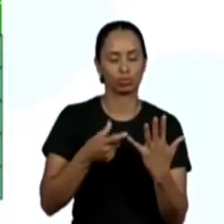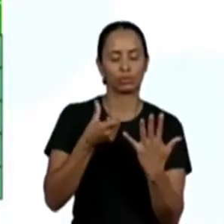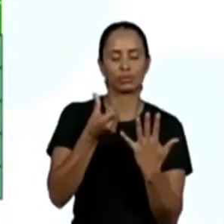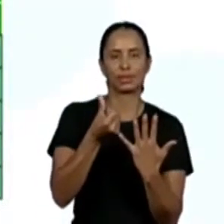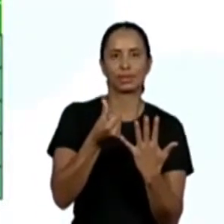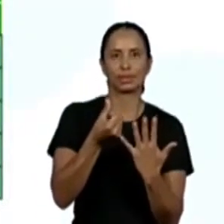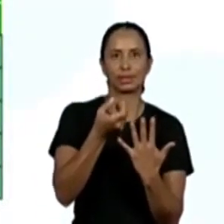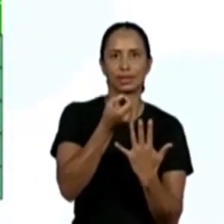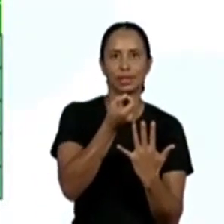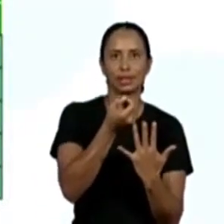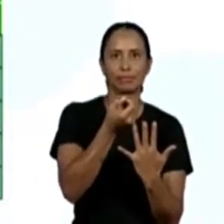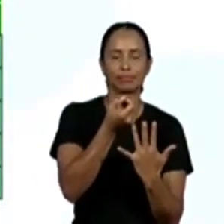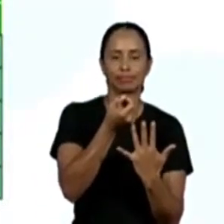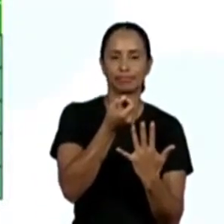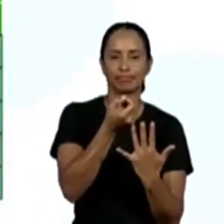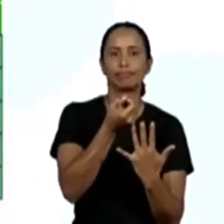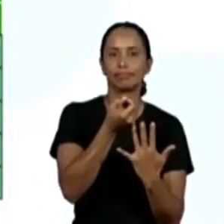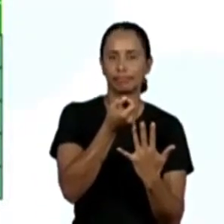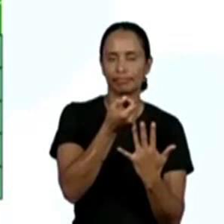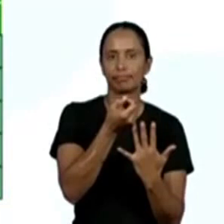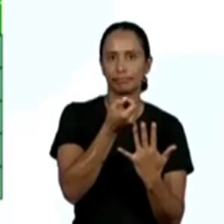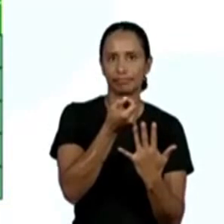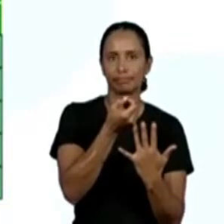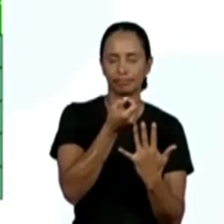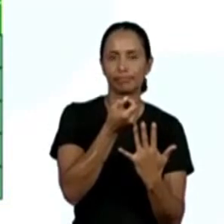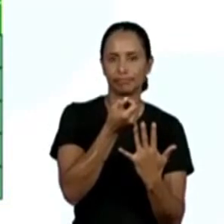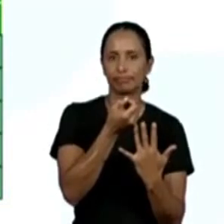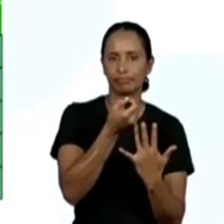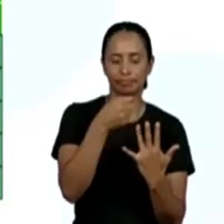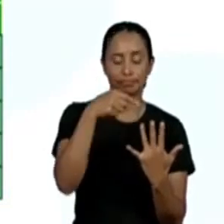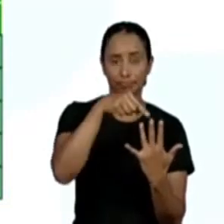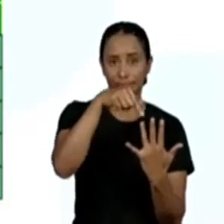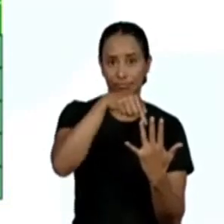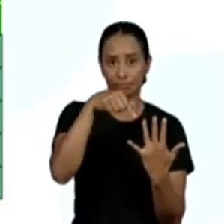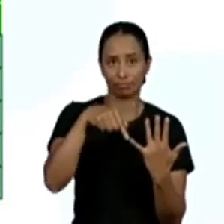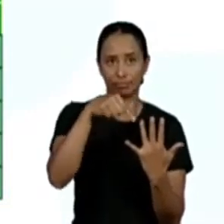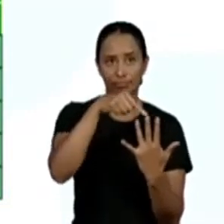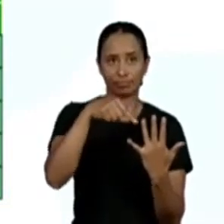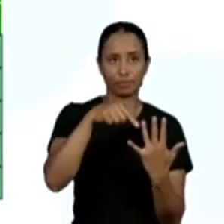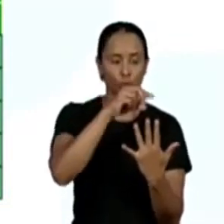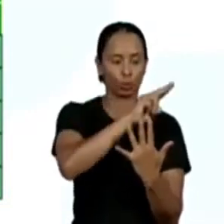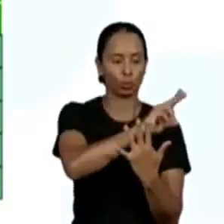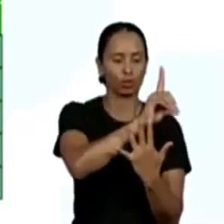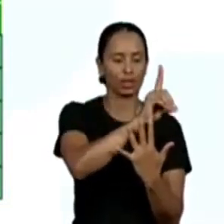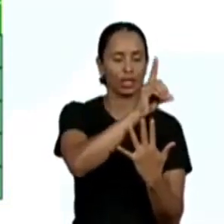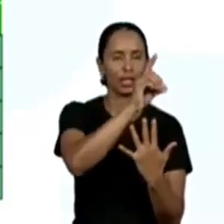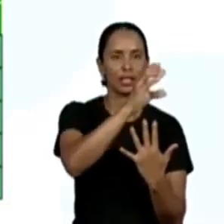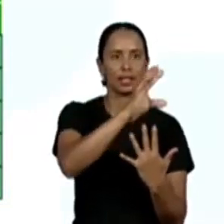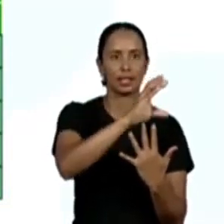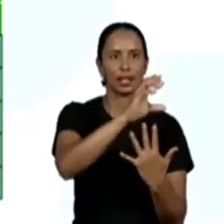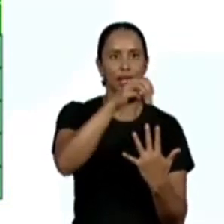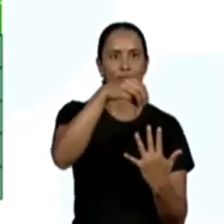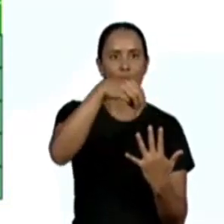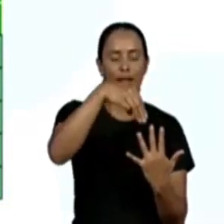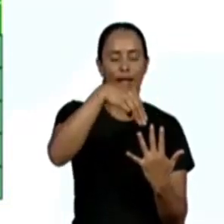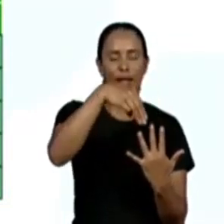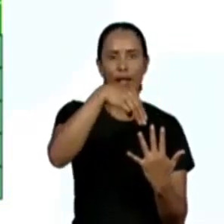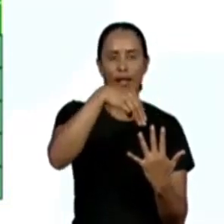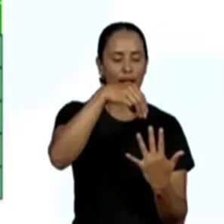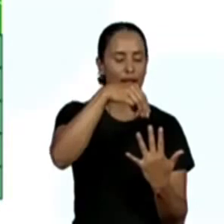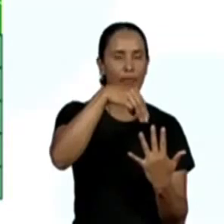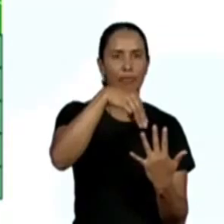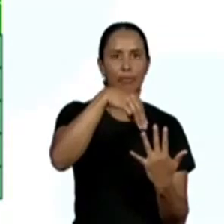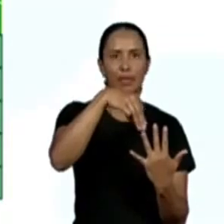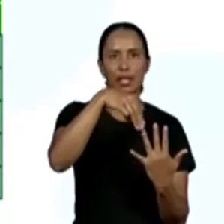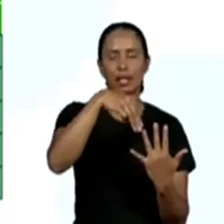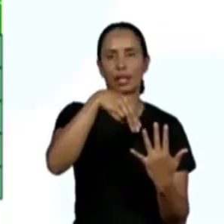aí, ele vai estar na classe dos milhares, né? Então, 60 mil. Esse é o primeiro número. Vamos